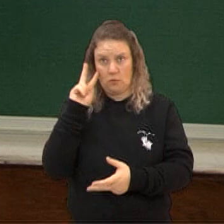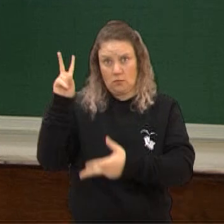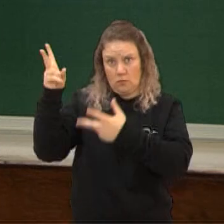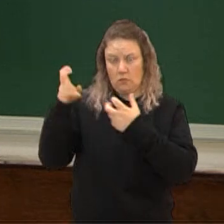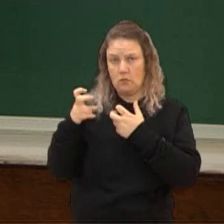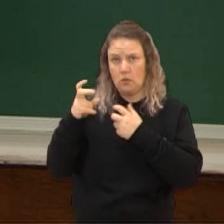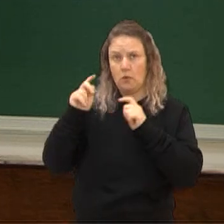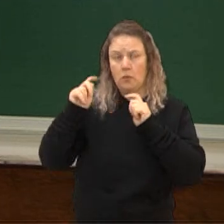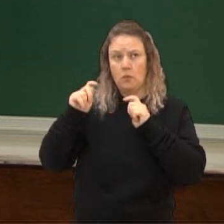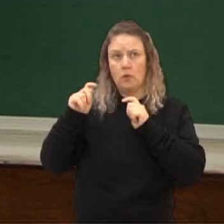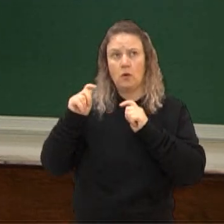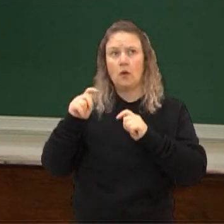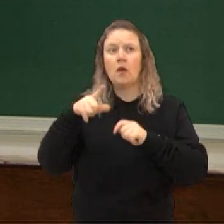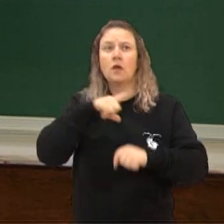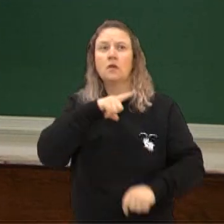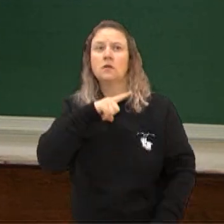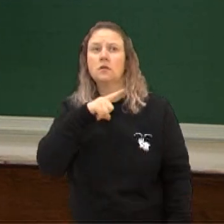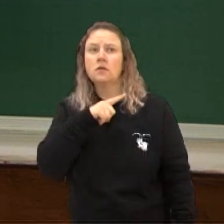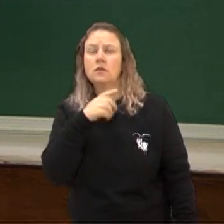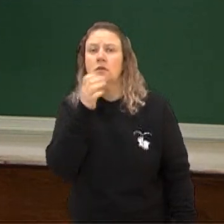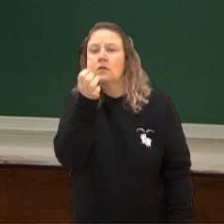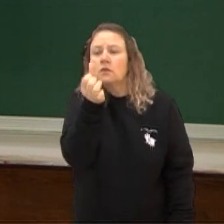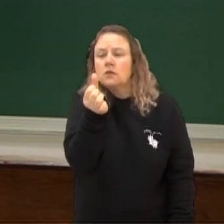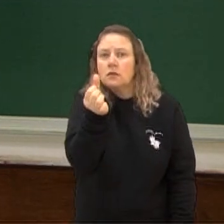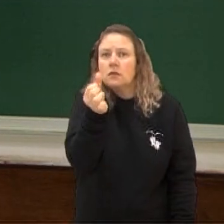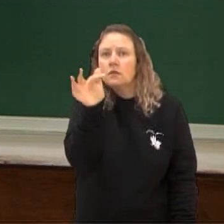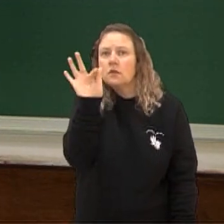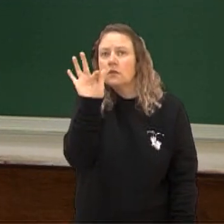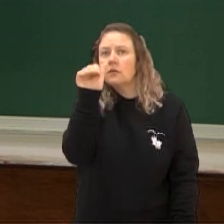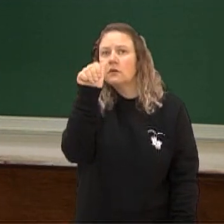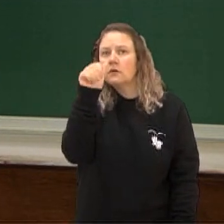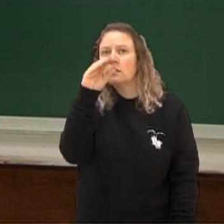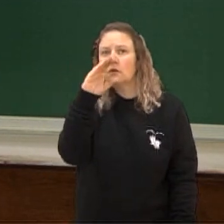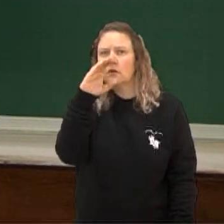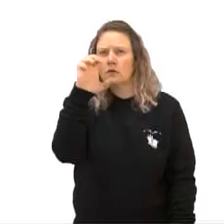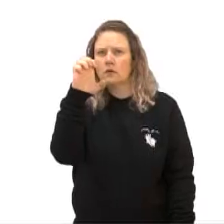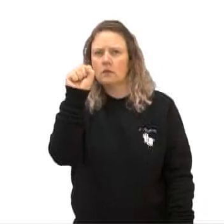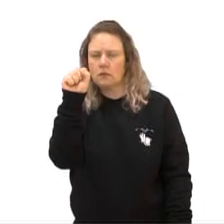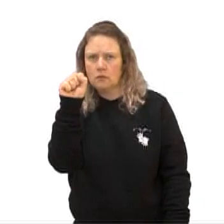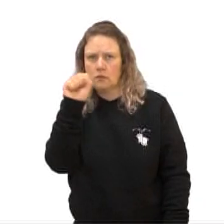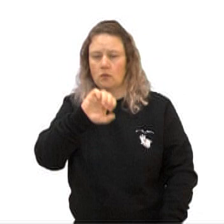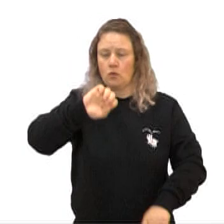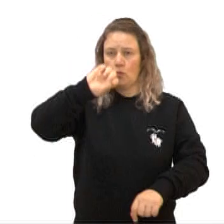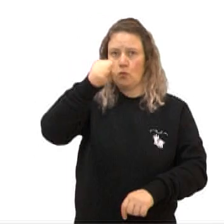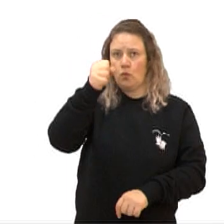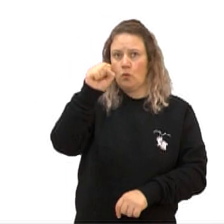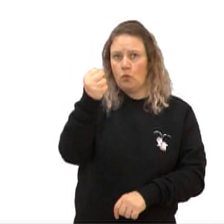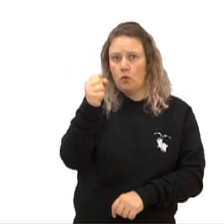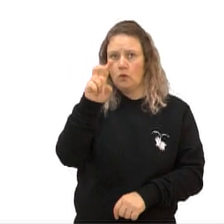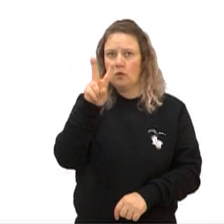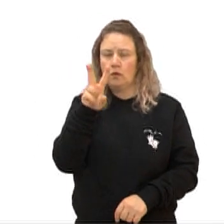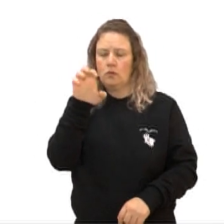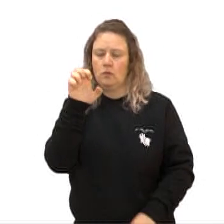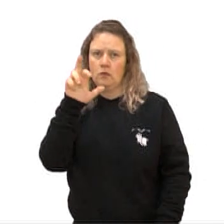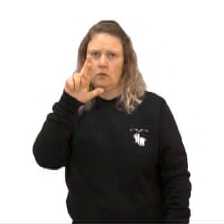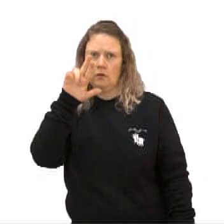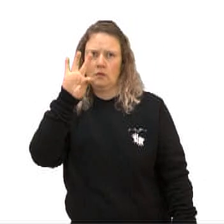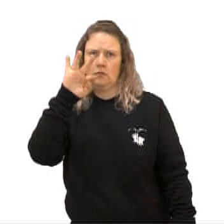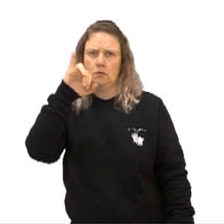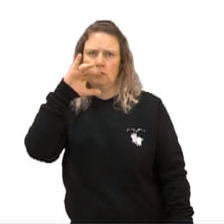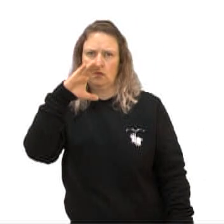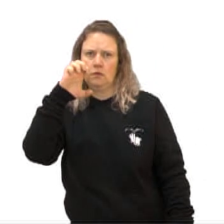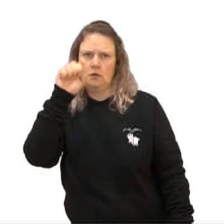ele um oblíquo, o paralelepípedo tem 6 faces, 8 vértices e 12